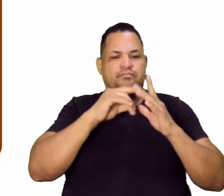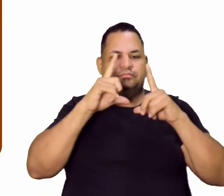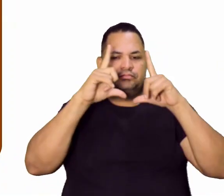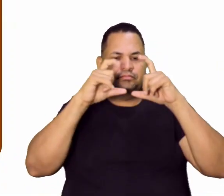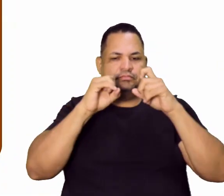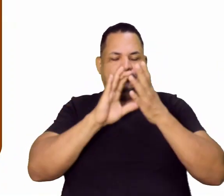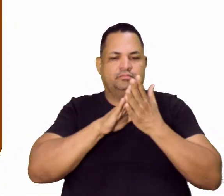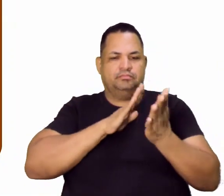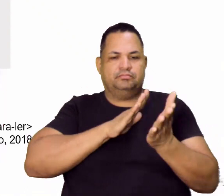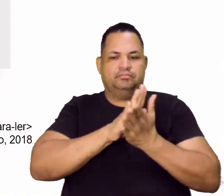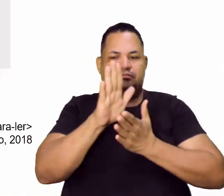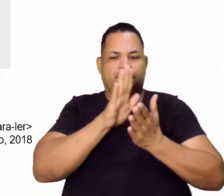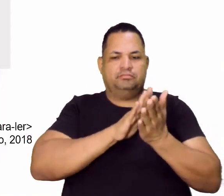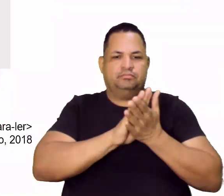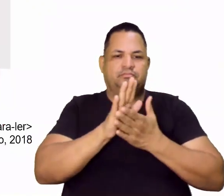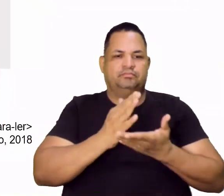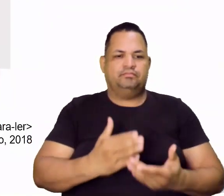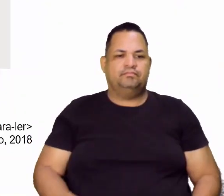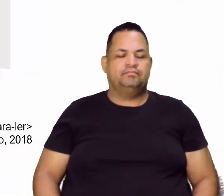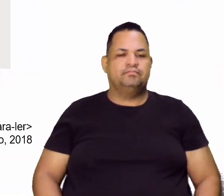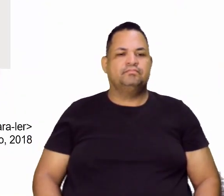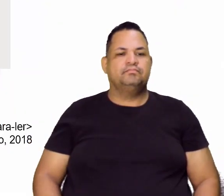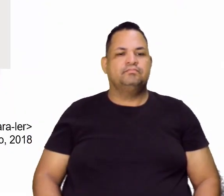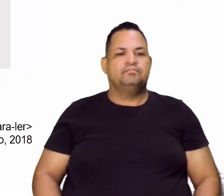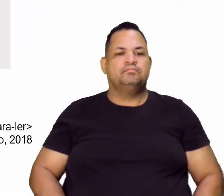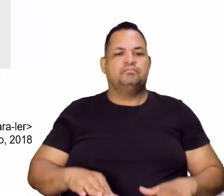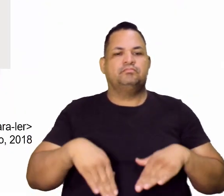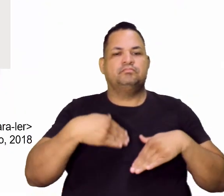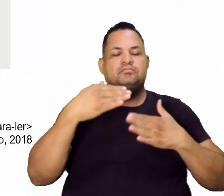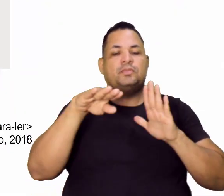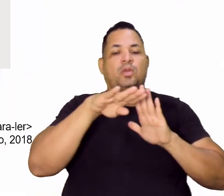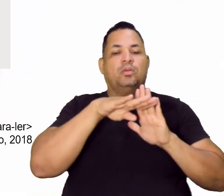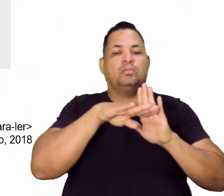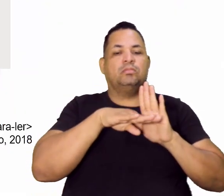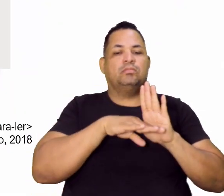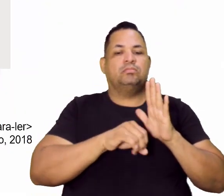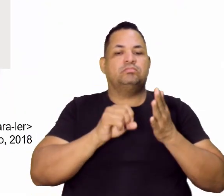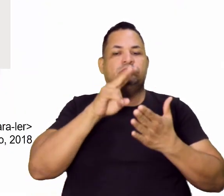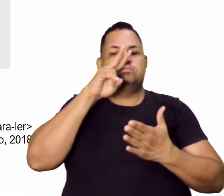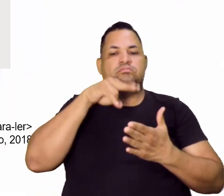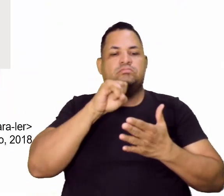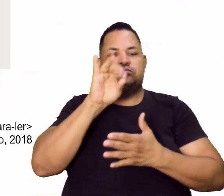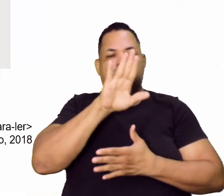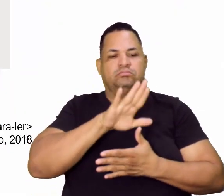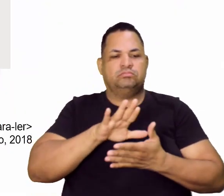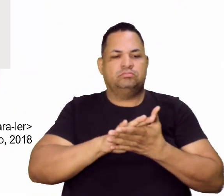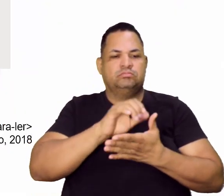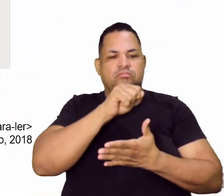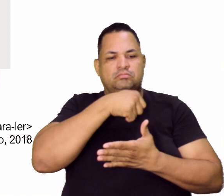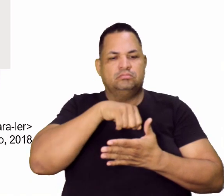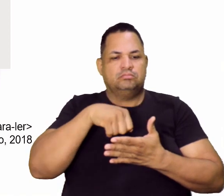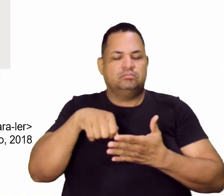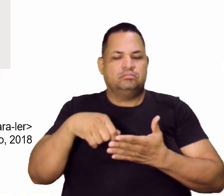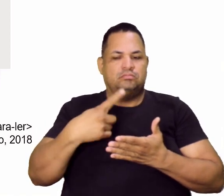e na publicidade. Qual é o roteiro para ler imagens, estudantes? Notaram aí?